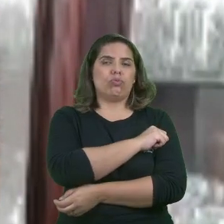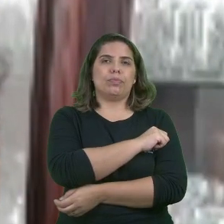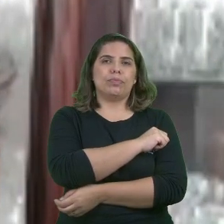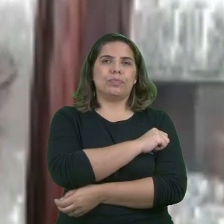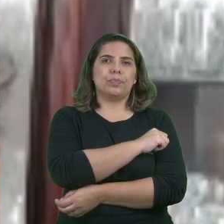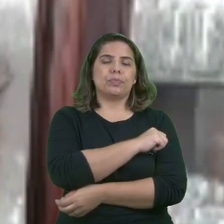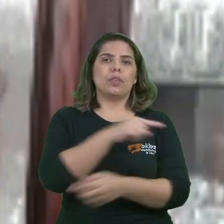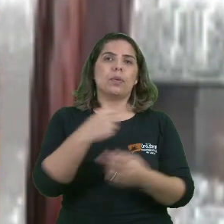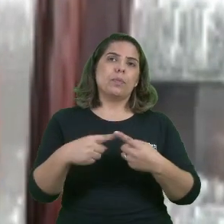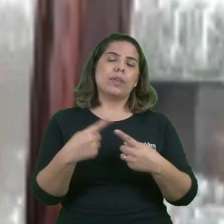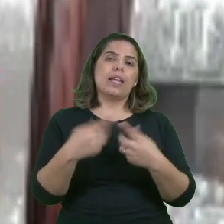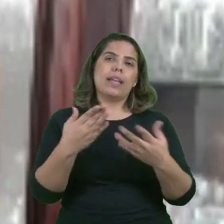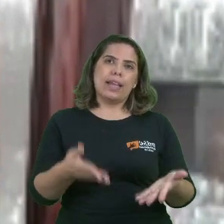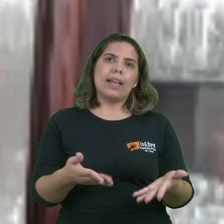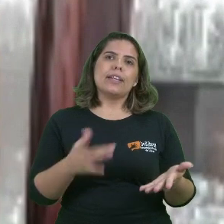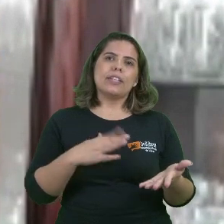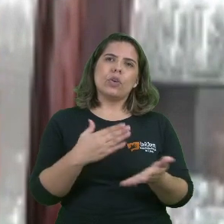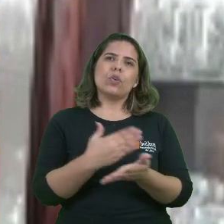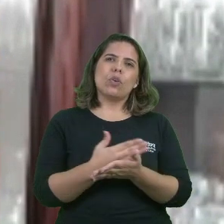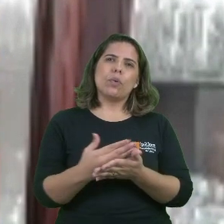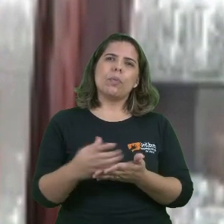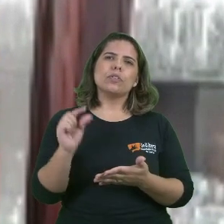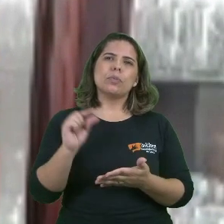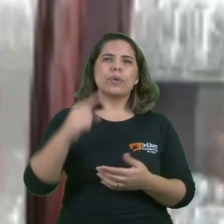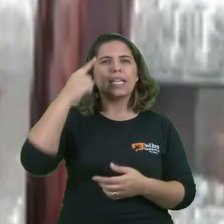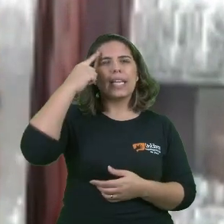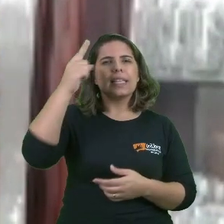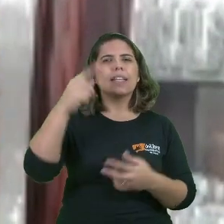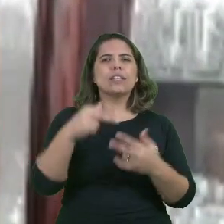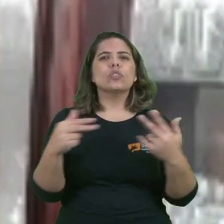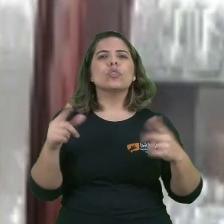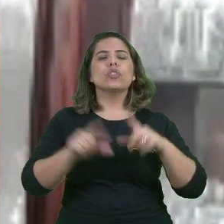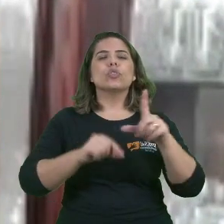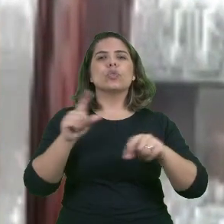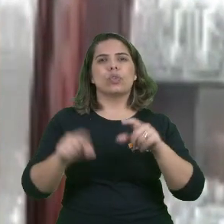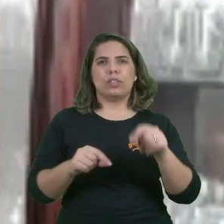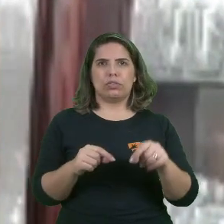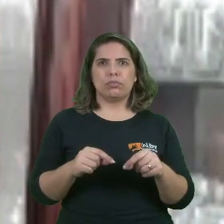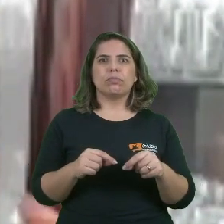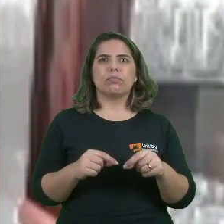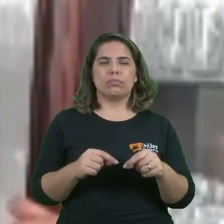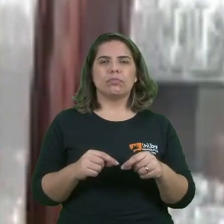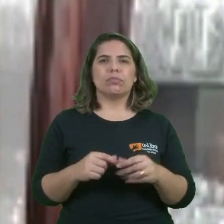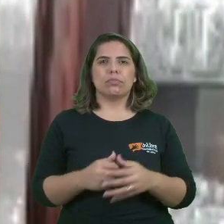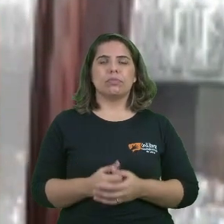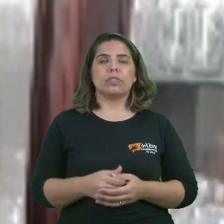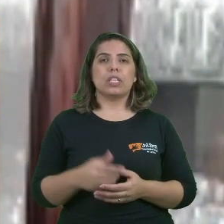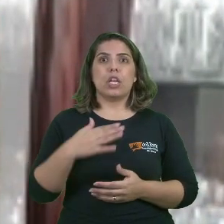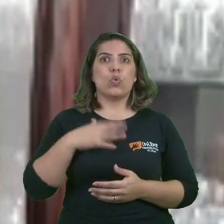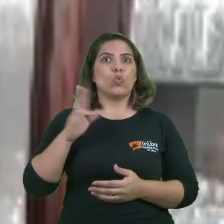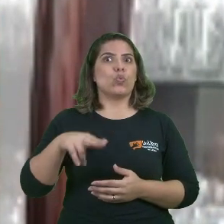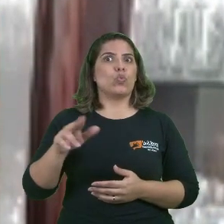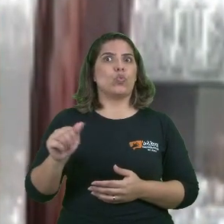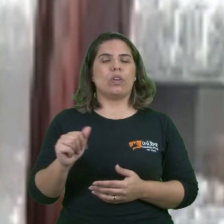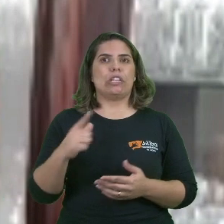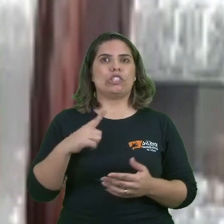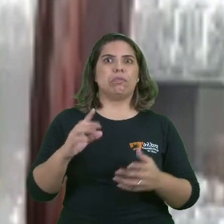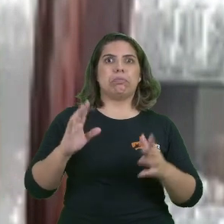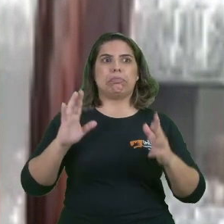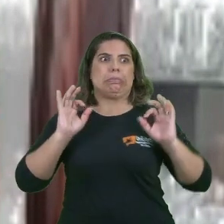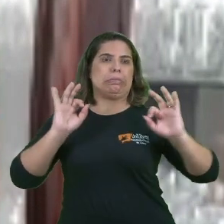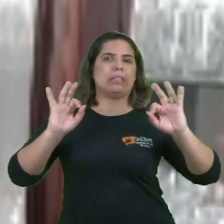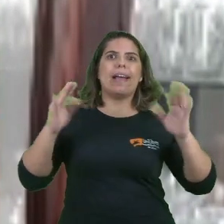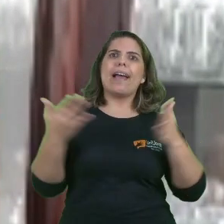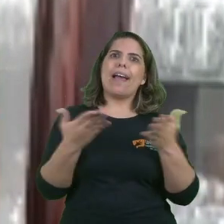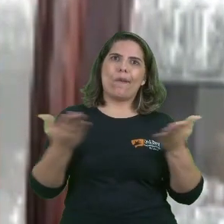cortei começa a ideia das coisas que eu faço questão mesmo o que eu nunca tive grande do